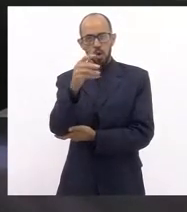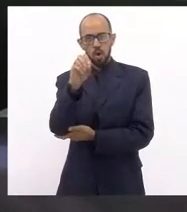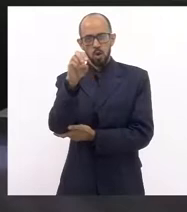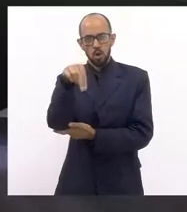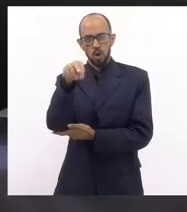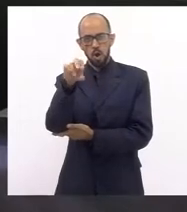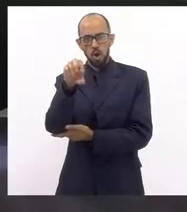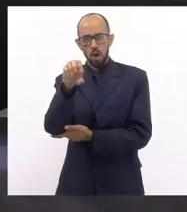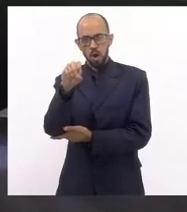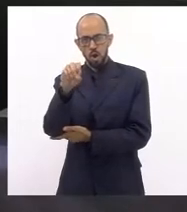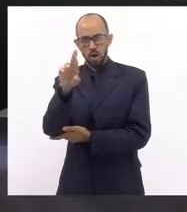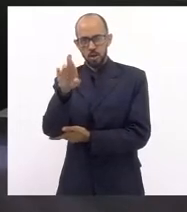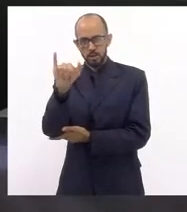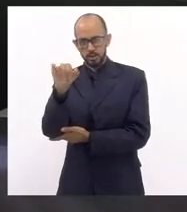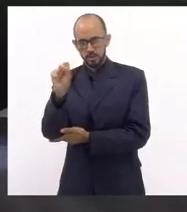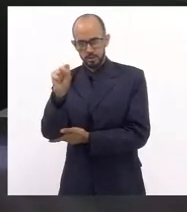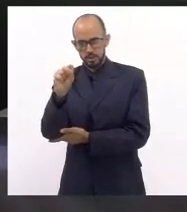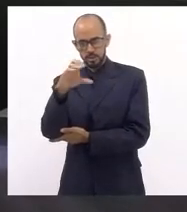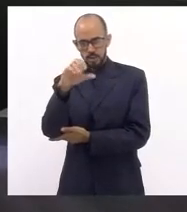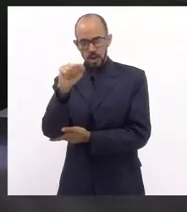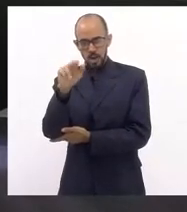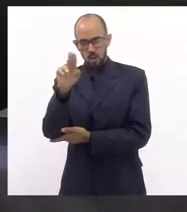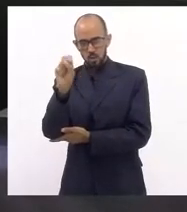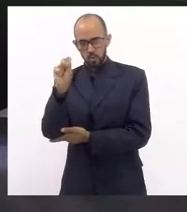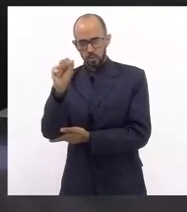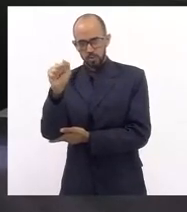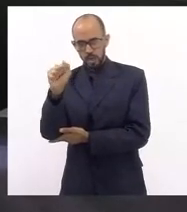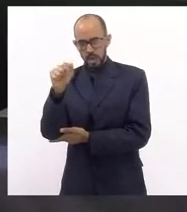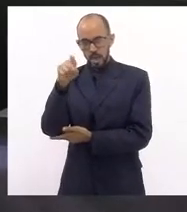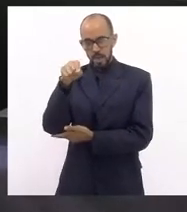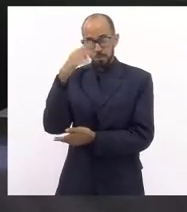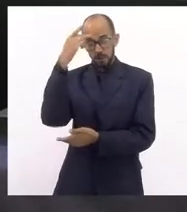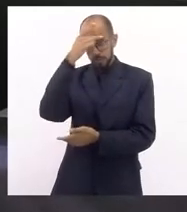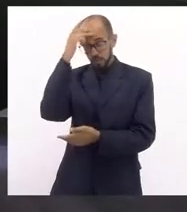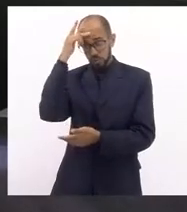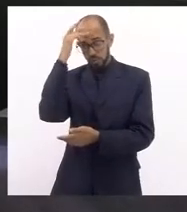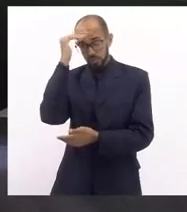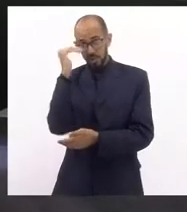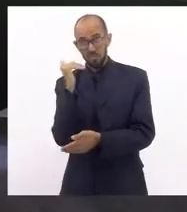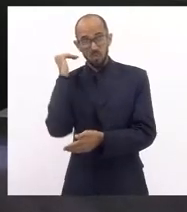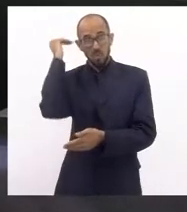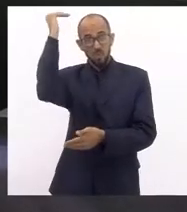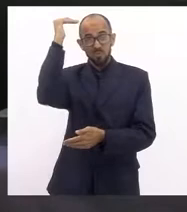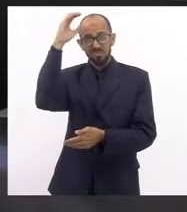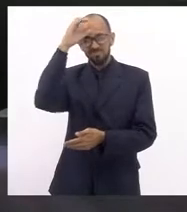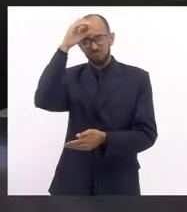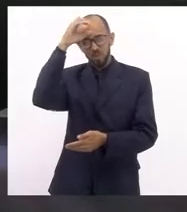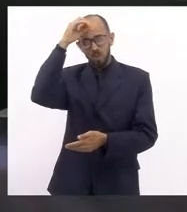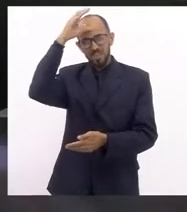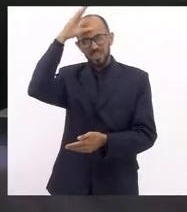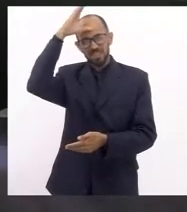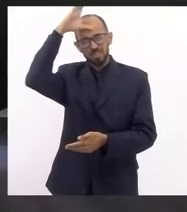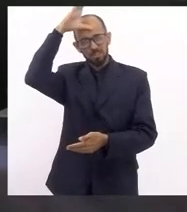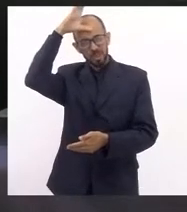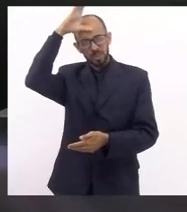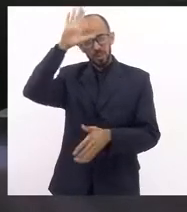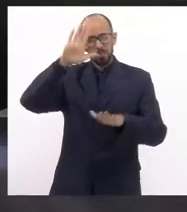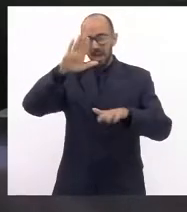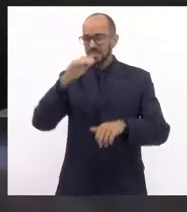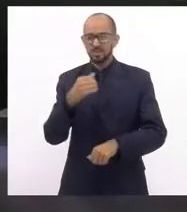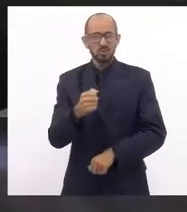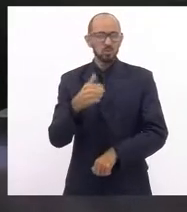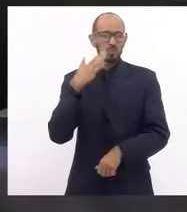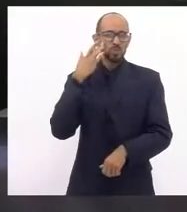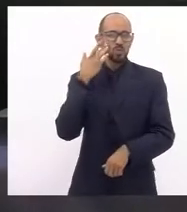Para pessoas que eram notórios saber, pessoas que tinham grande relevância, tinham grande conhecimento, mas não tinha cursado, né,